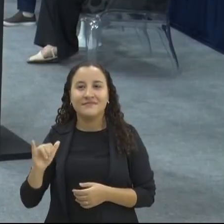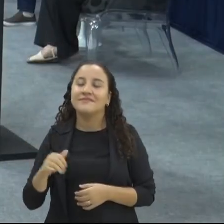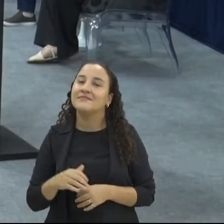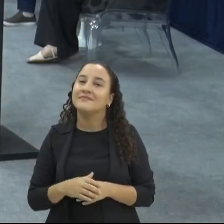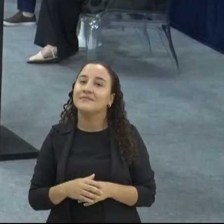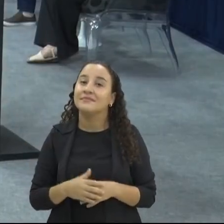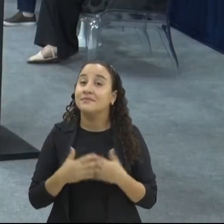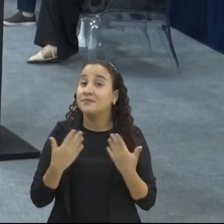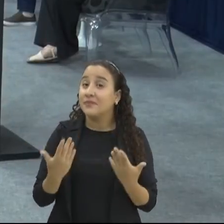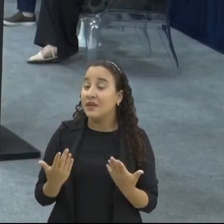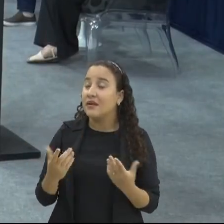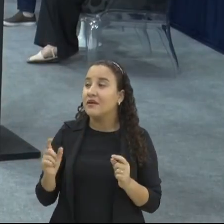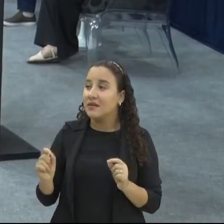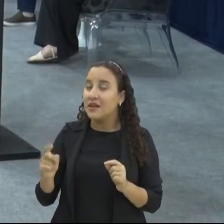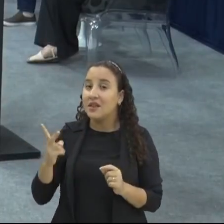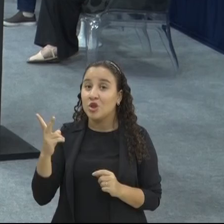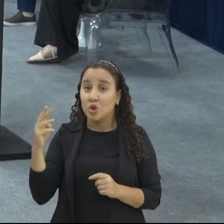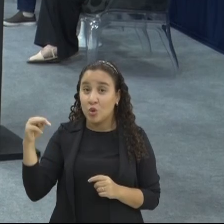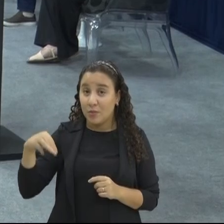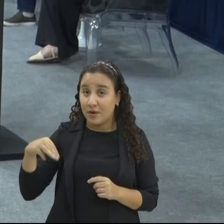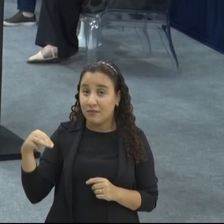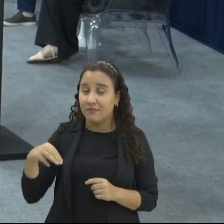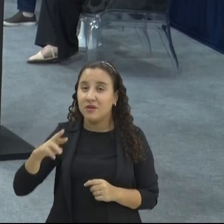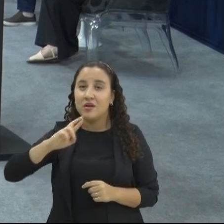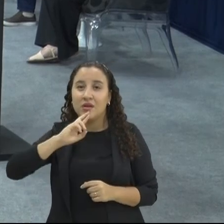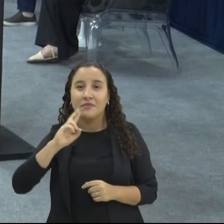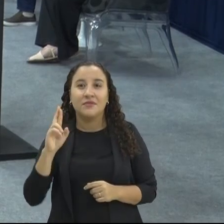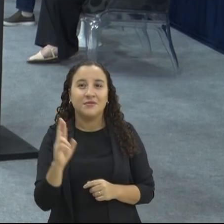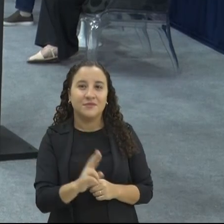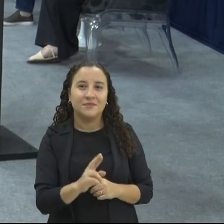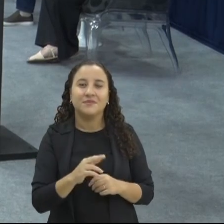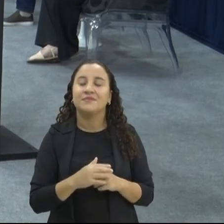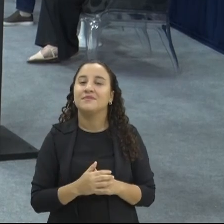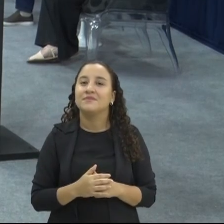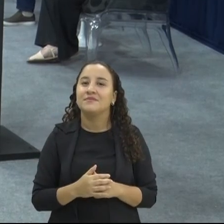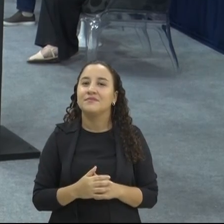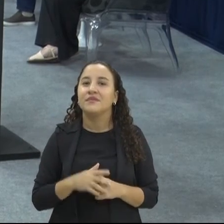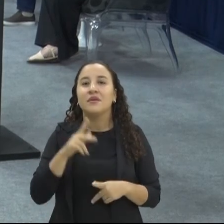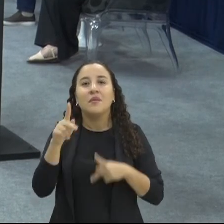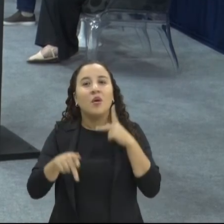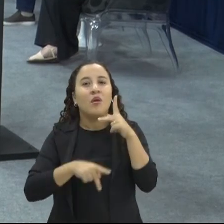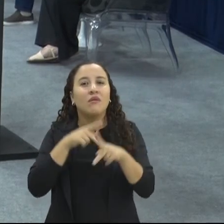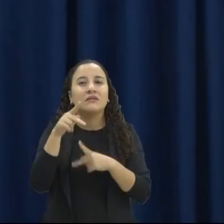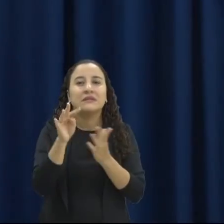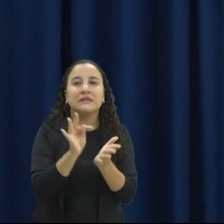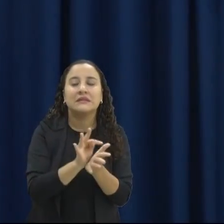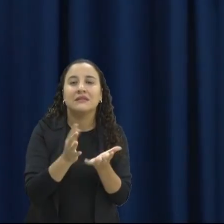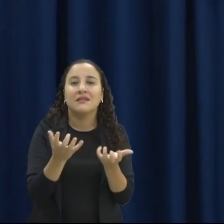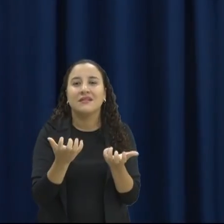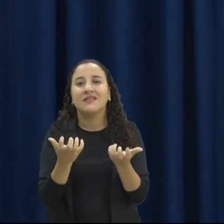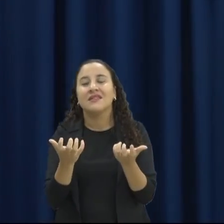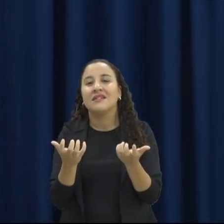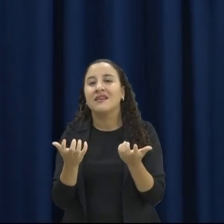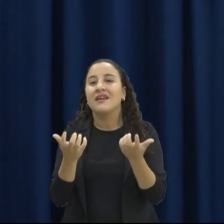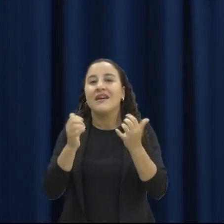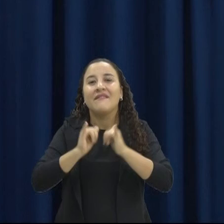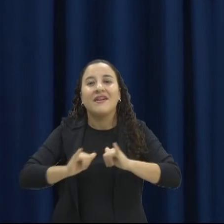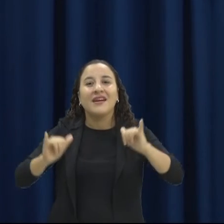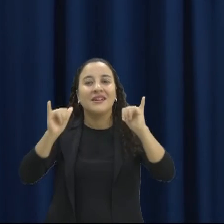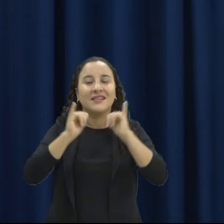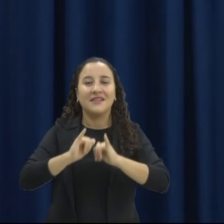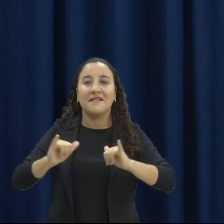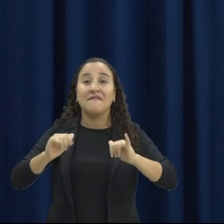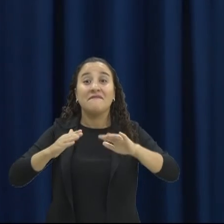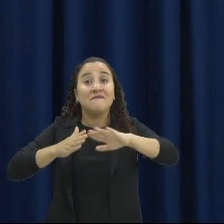candidata, lembrando, 2 minutos para a sua resposta. E o povo de Teresina foi ouvido livremente, nós fomos às